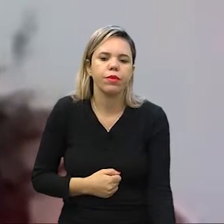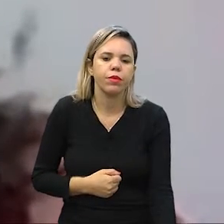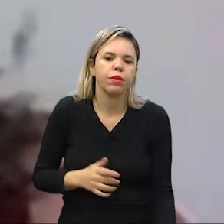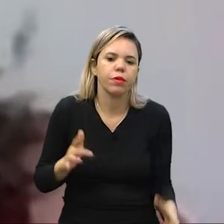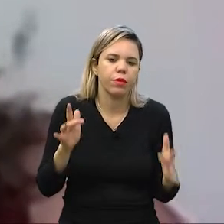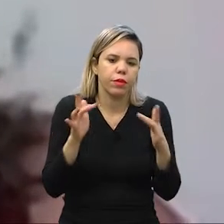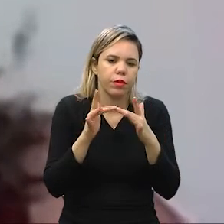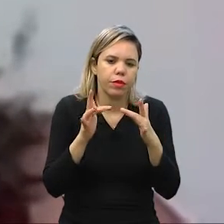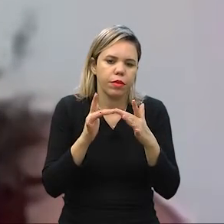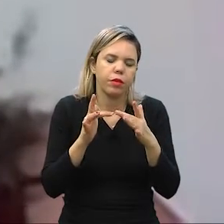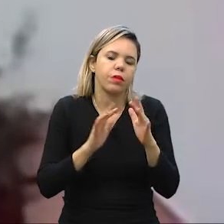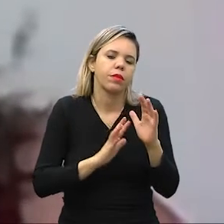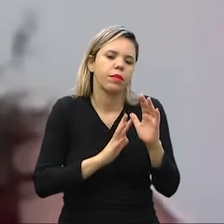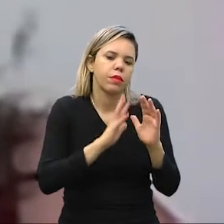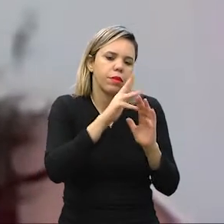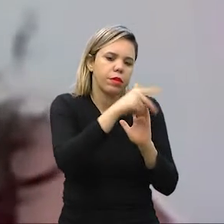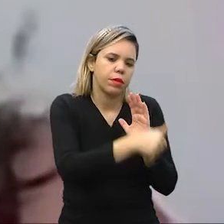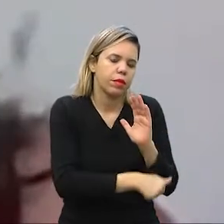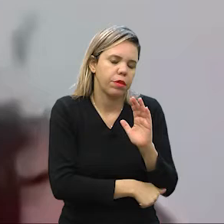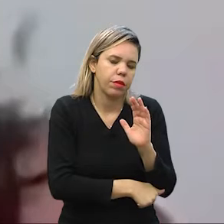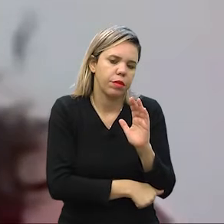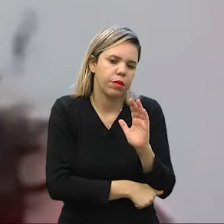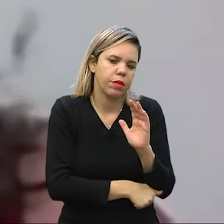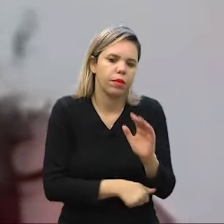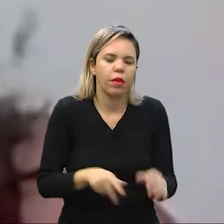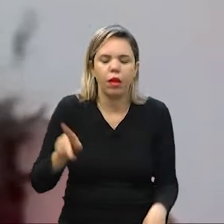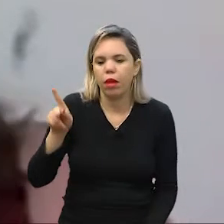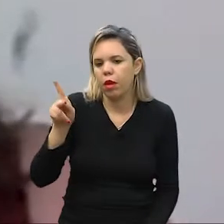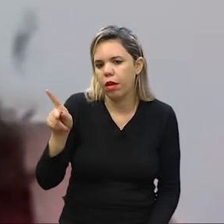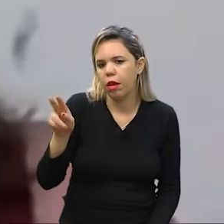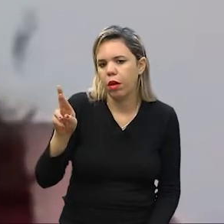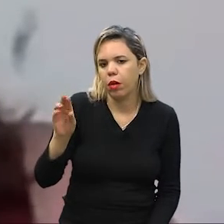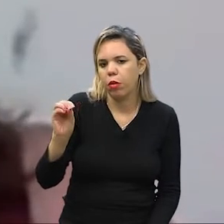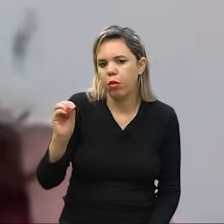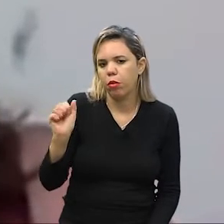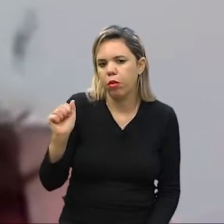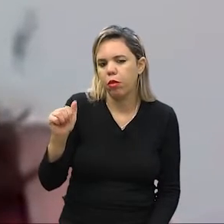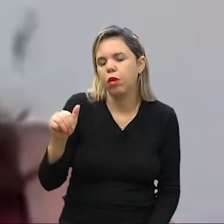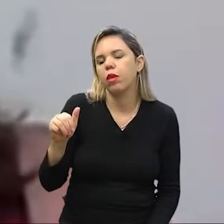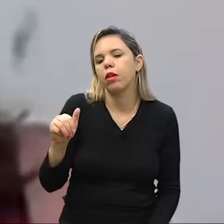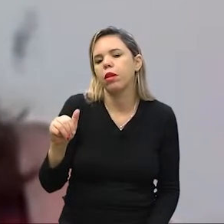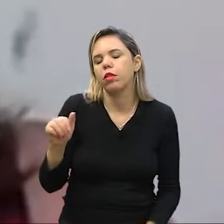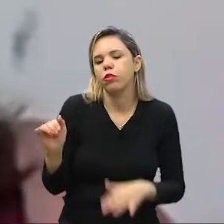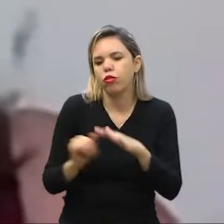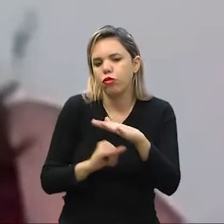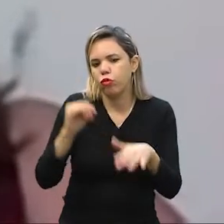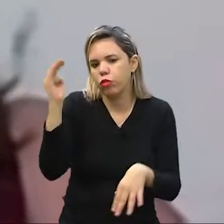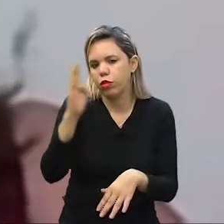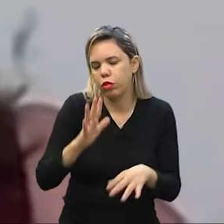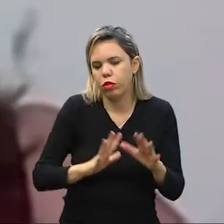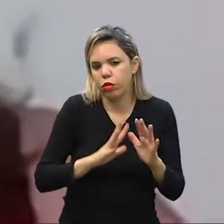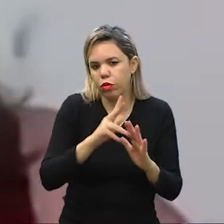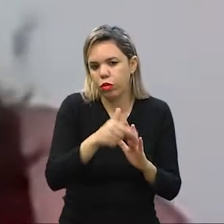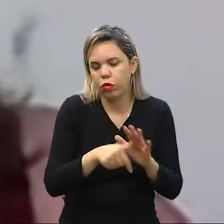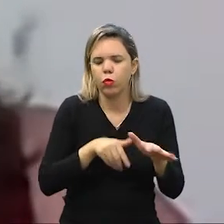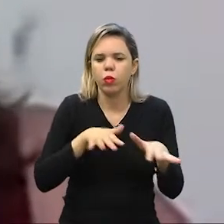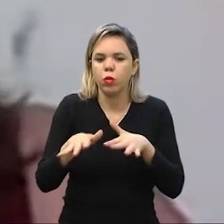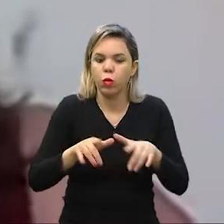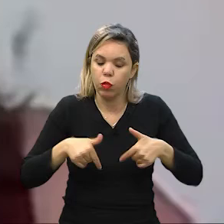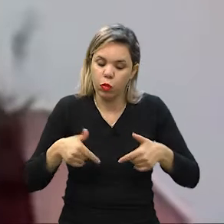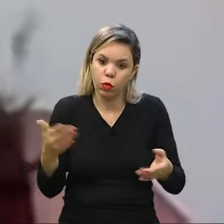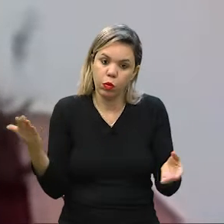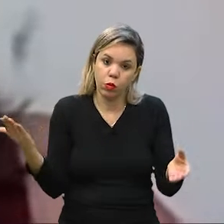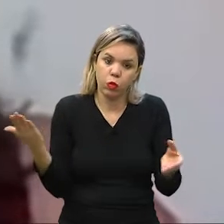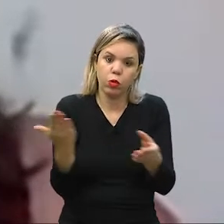ligadas ao meio ambiente, né? Então, o PROAN, que é o Instituto Nacional de Meio Ambiente, está movendo uma